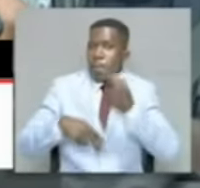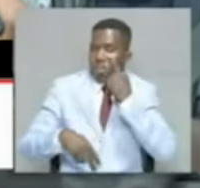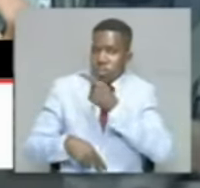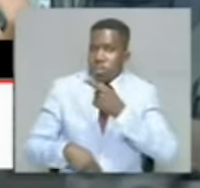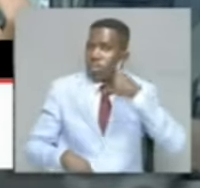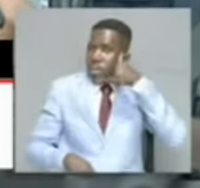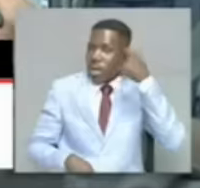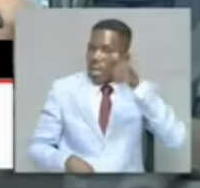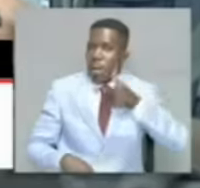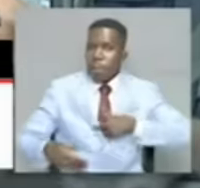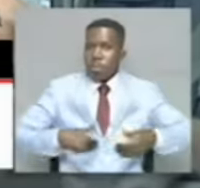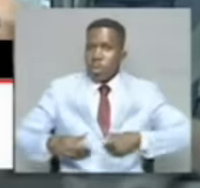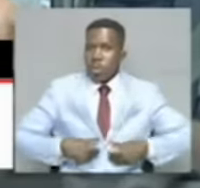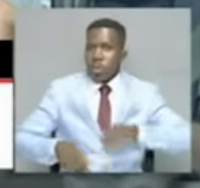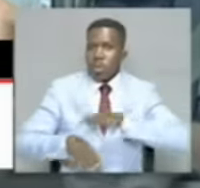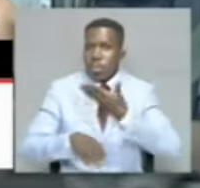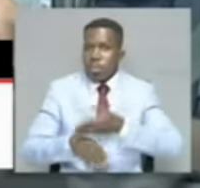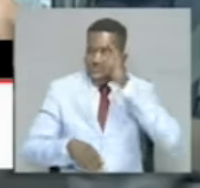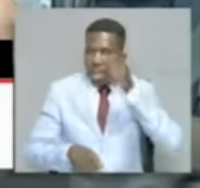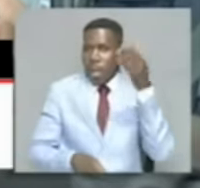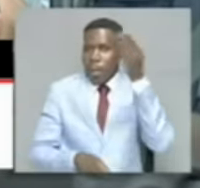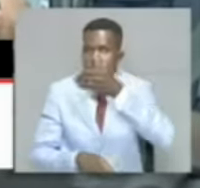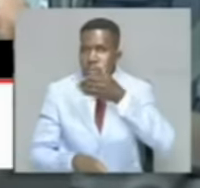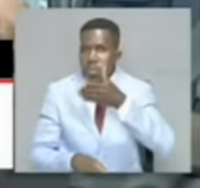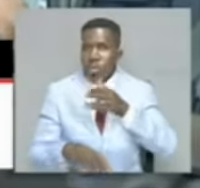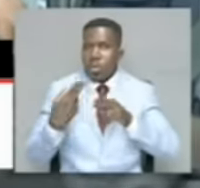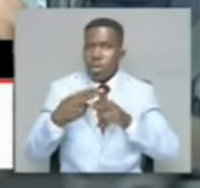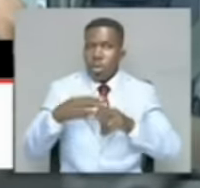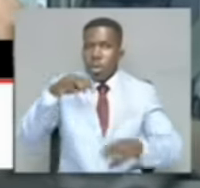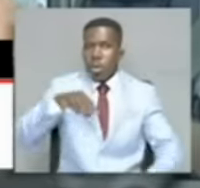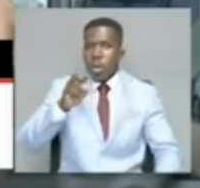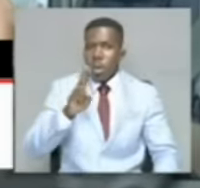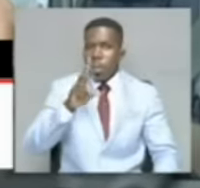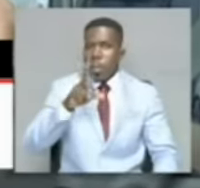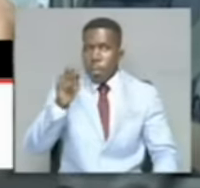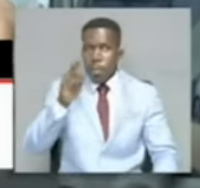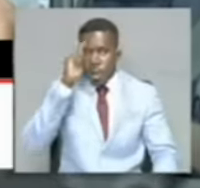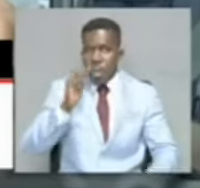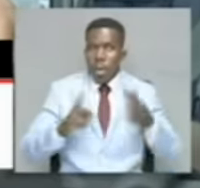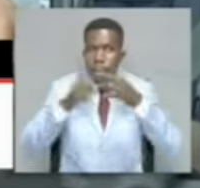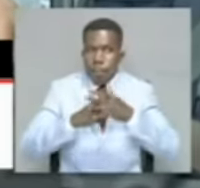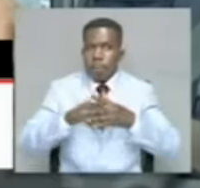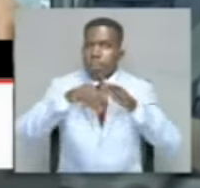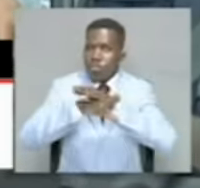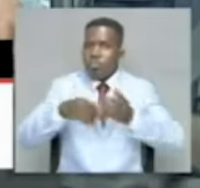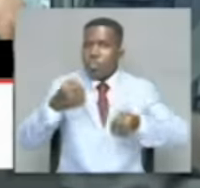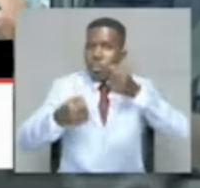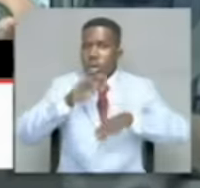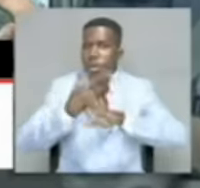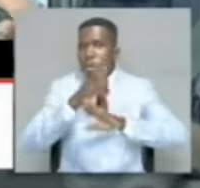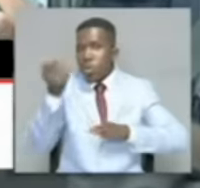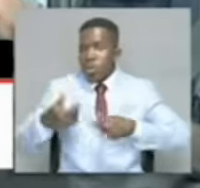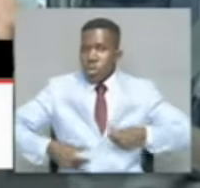ligaram no outro jovem, o jovem compareceu, o Mula, ligaram no Mula. O Mula compareceu, subiu no carro e depois os outros dois